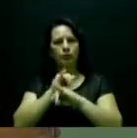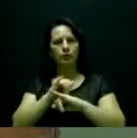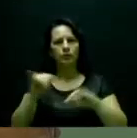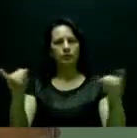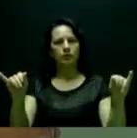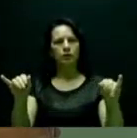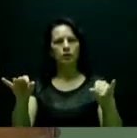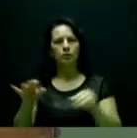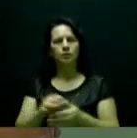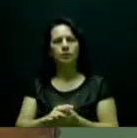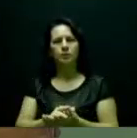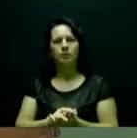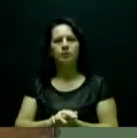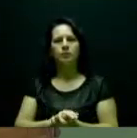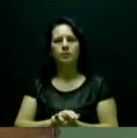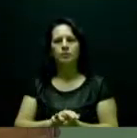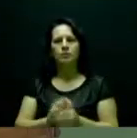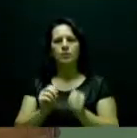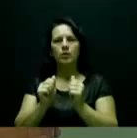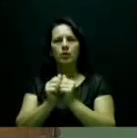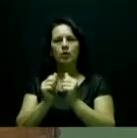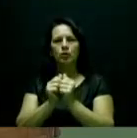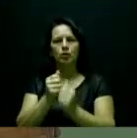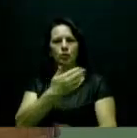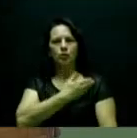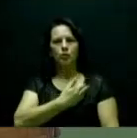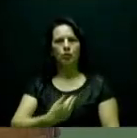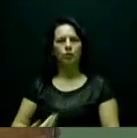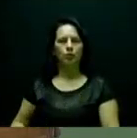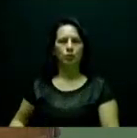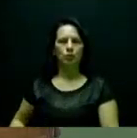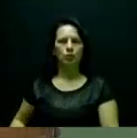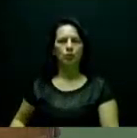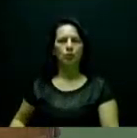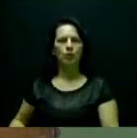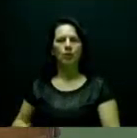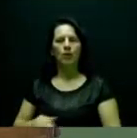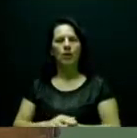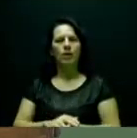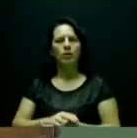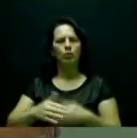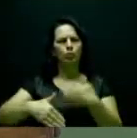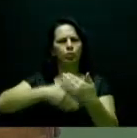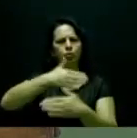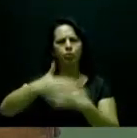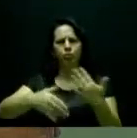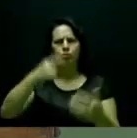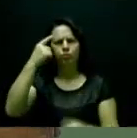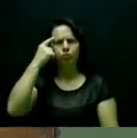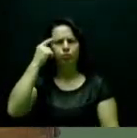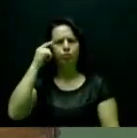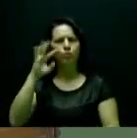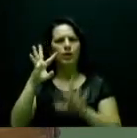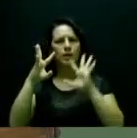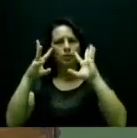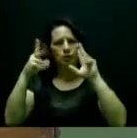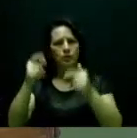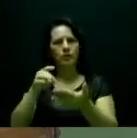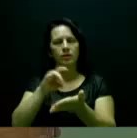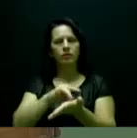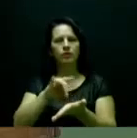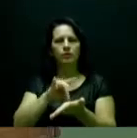minha indignação junto a um governo desgovernado que não pensa em solucionar de